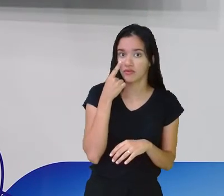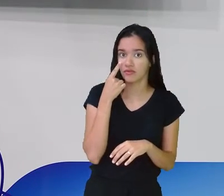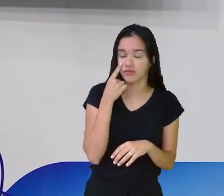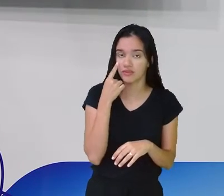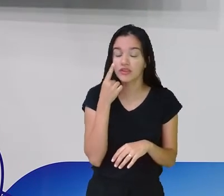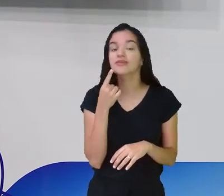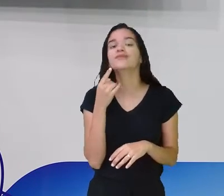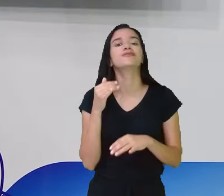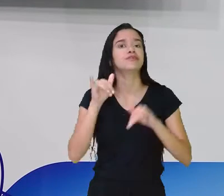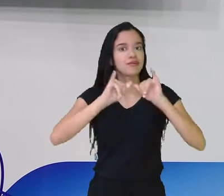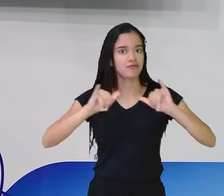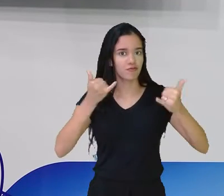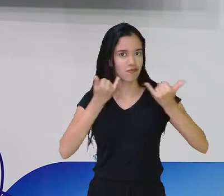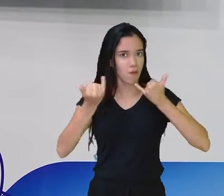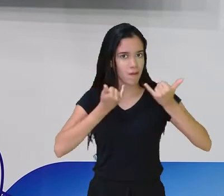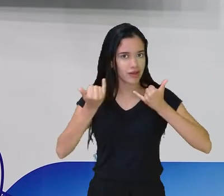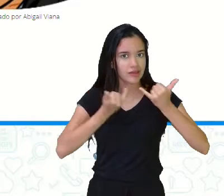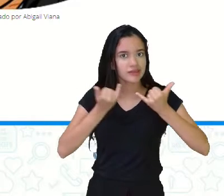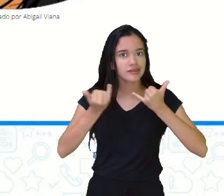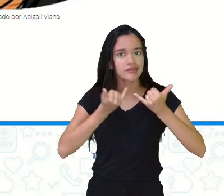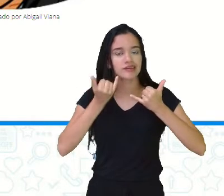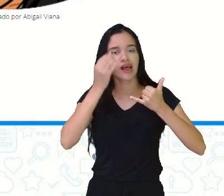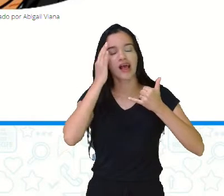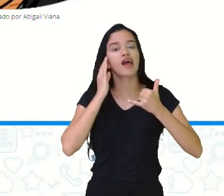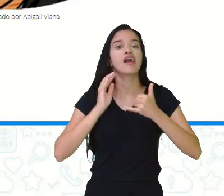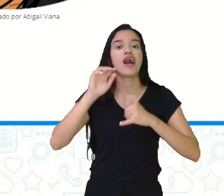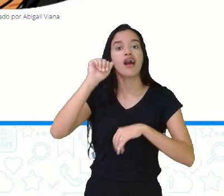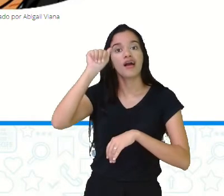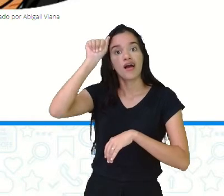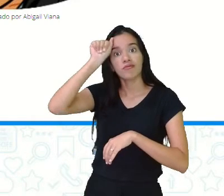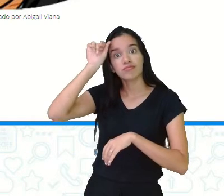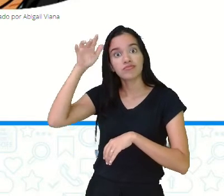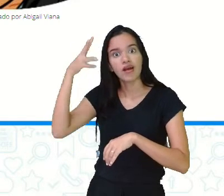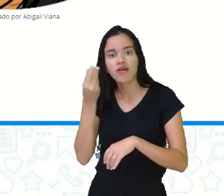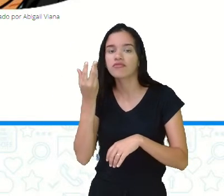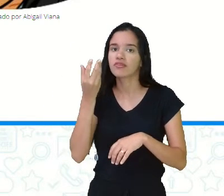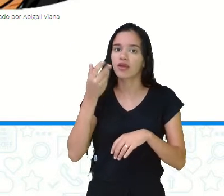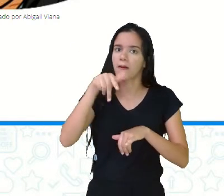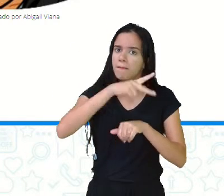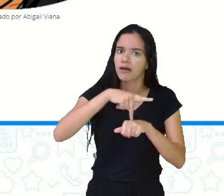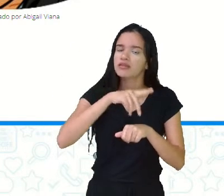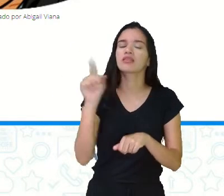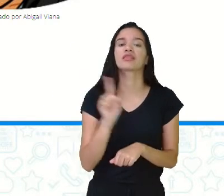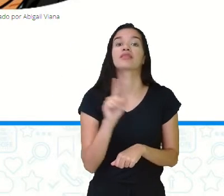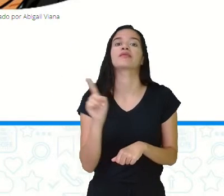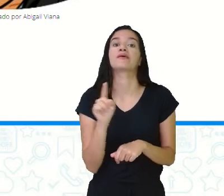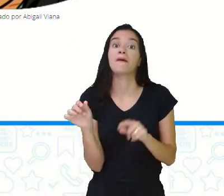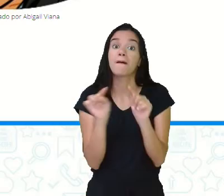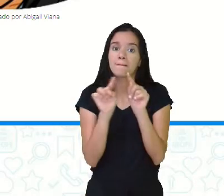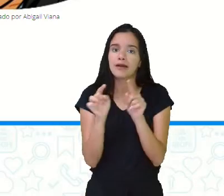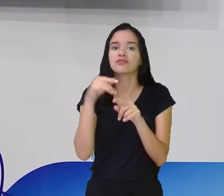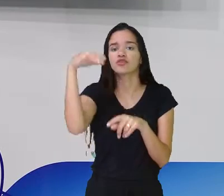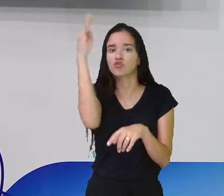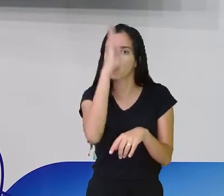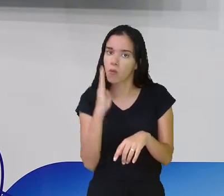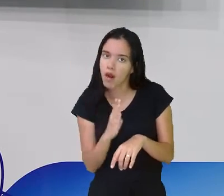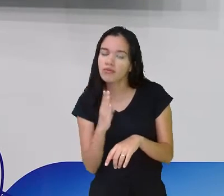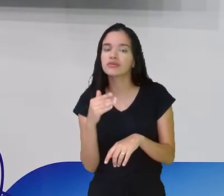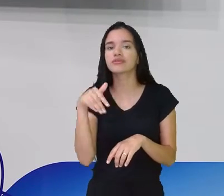já essa informação. A África não é país, tá? Como o Brasil. O Brasil é um país que está no